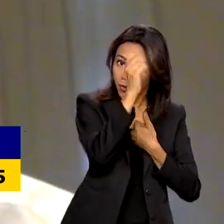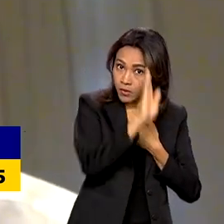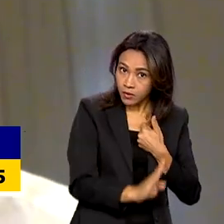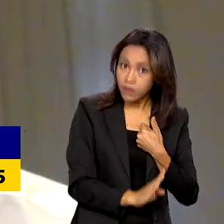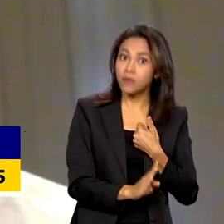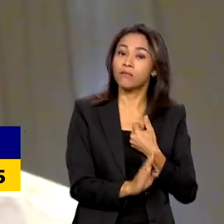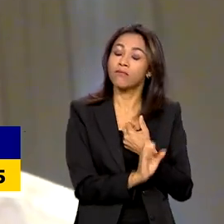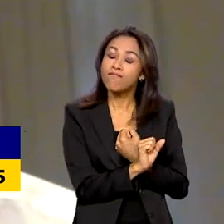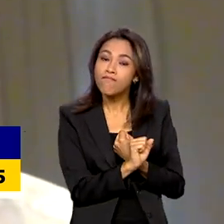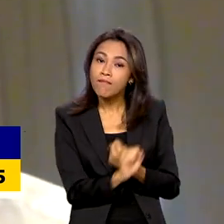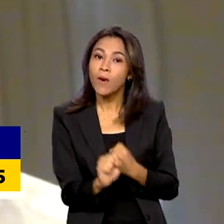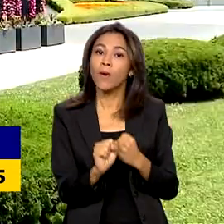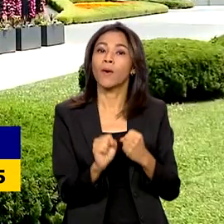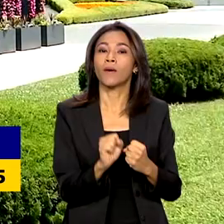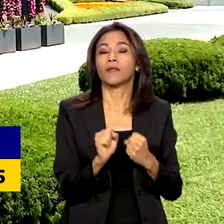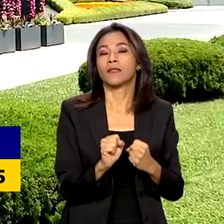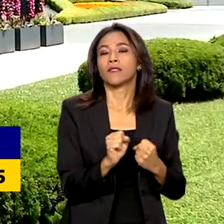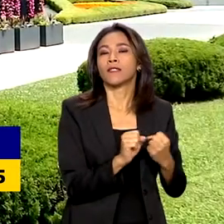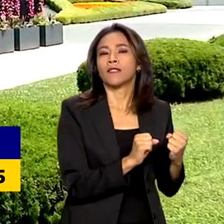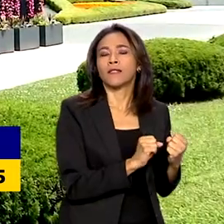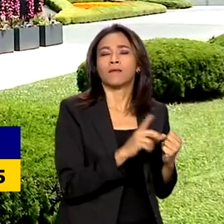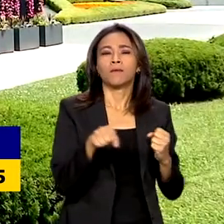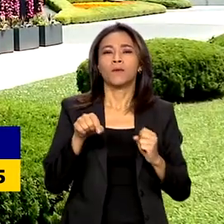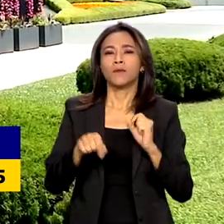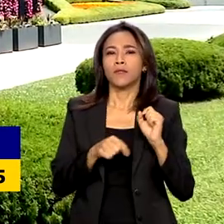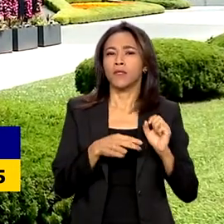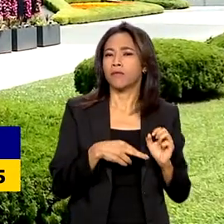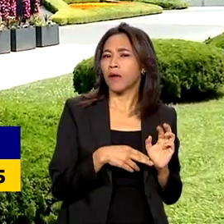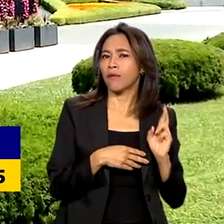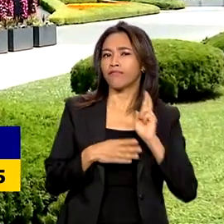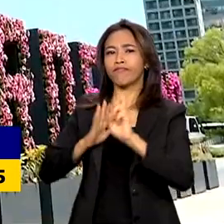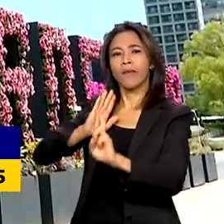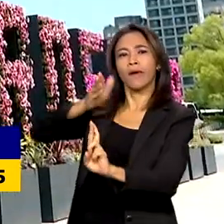possa exercer o seu papel fundamental na